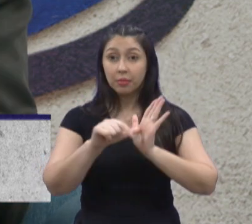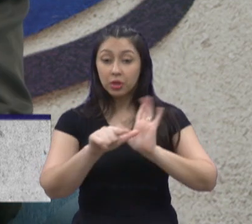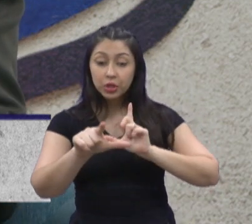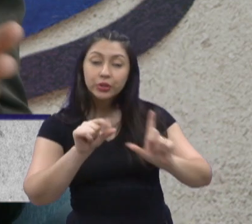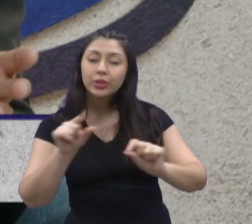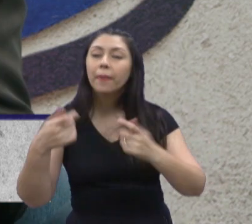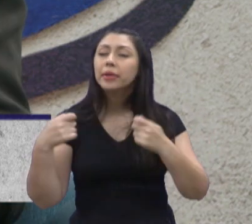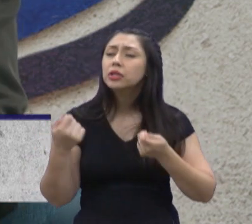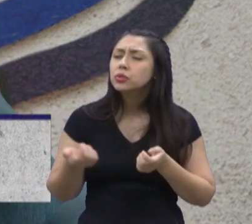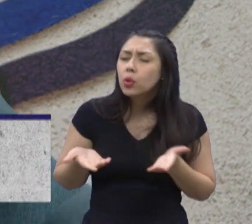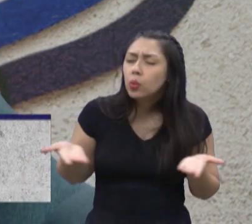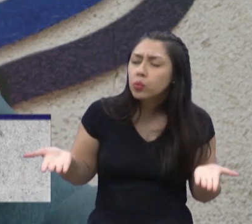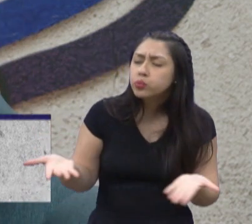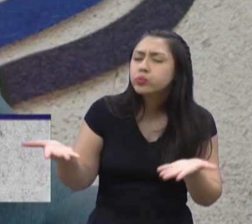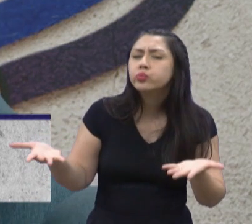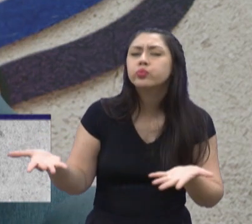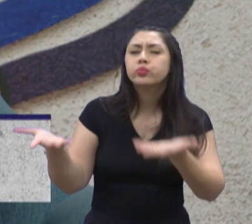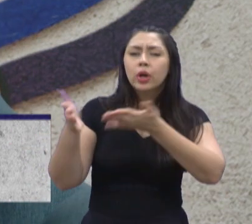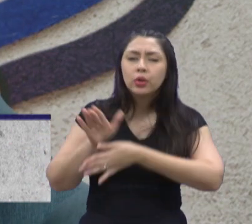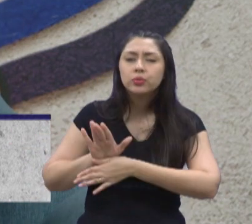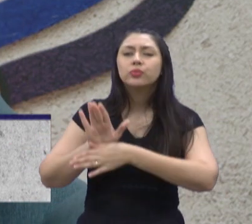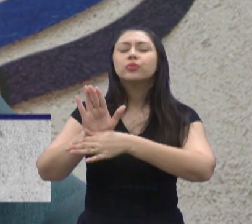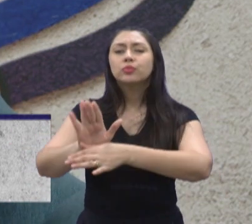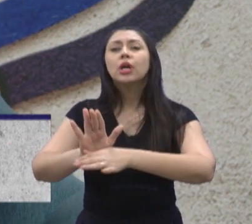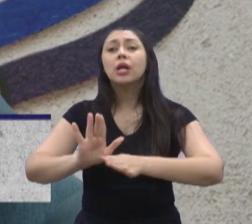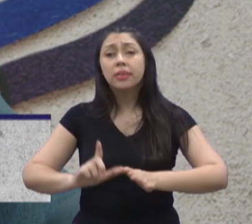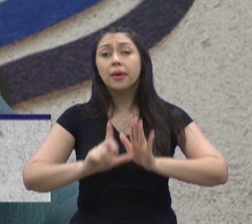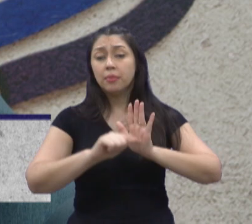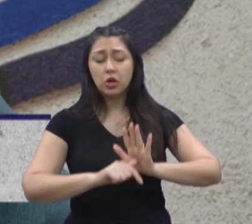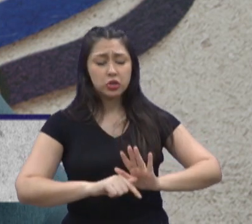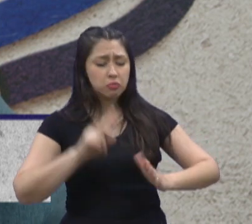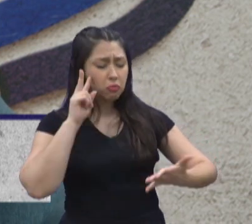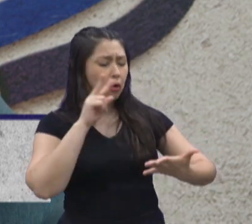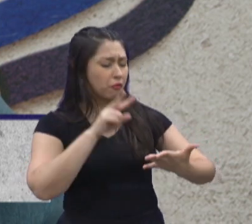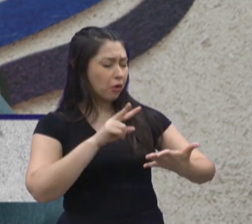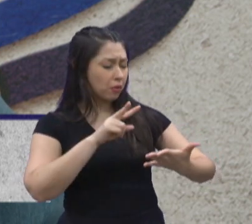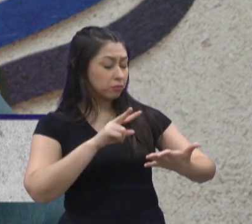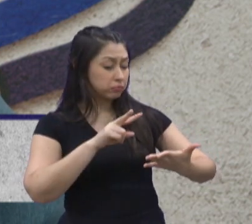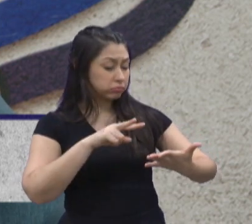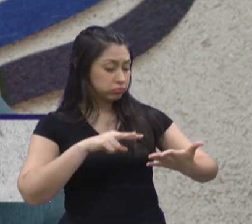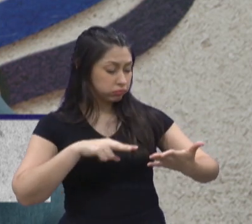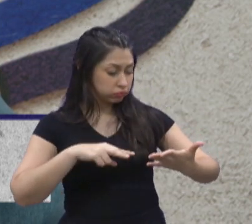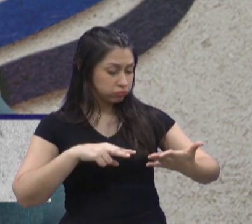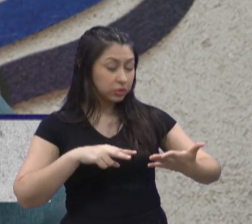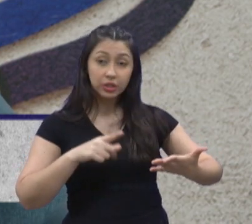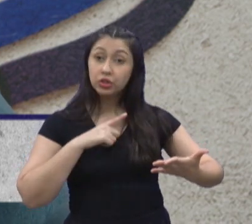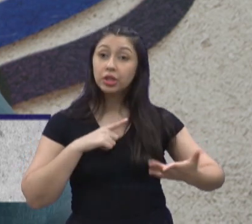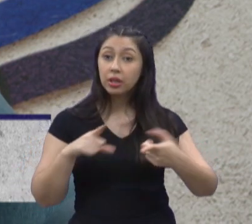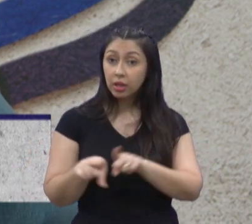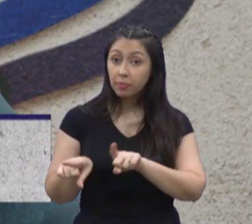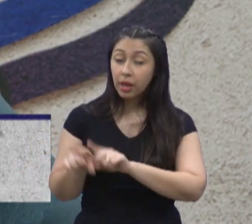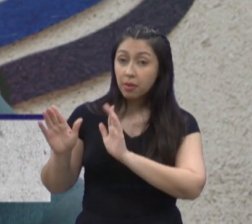conduzi-lo. Então tudo é processo, né? E aí depois ele foi lá na conferência, embalou. Percebeu que até na hora de embalar tinha um processo? Faz